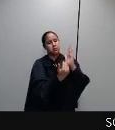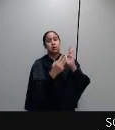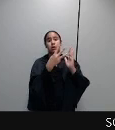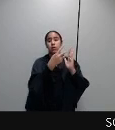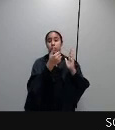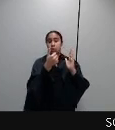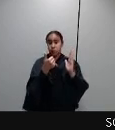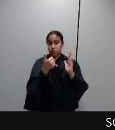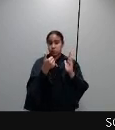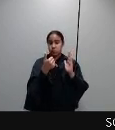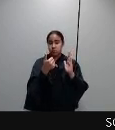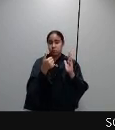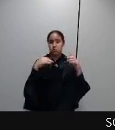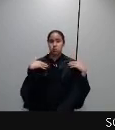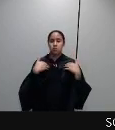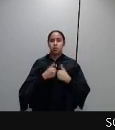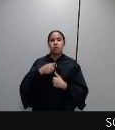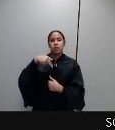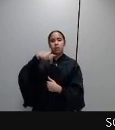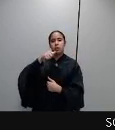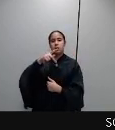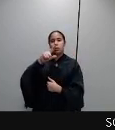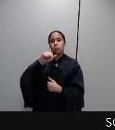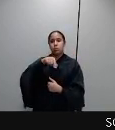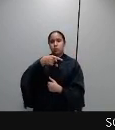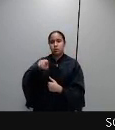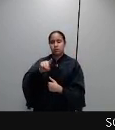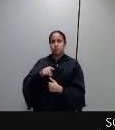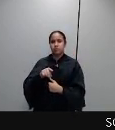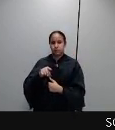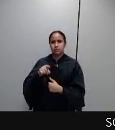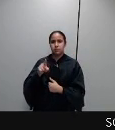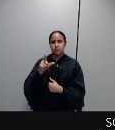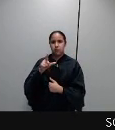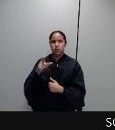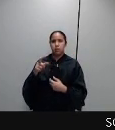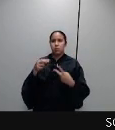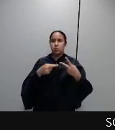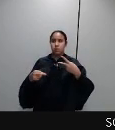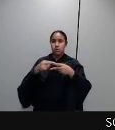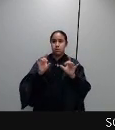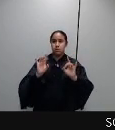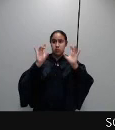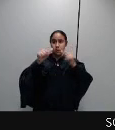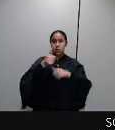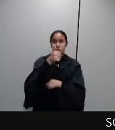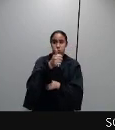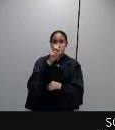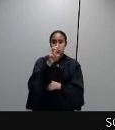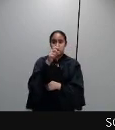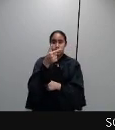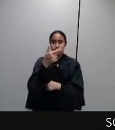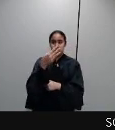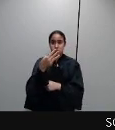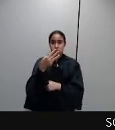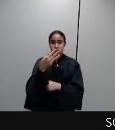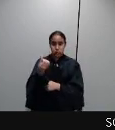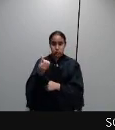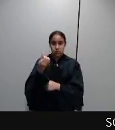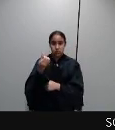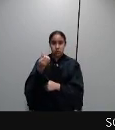é o recurso especial de número 1 milhão 523 mil trezentos e oitenta e seis